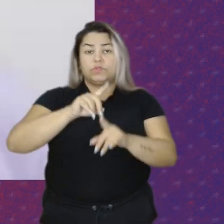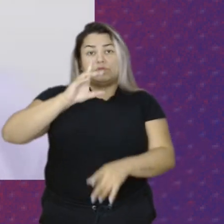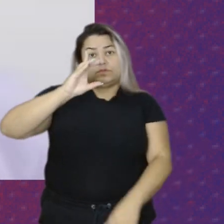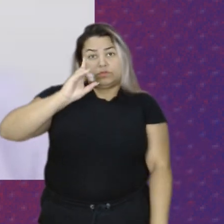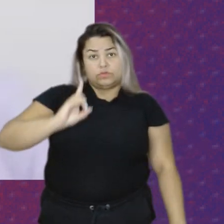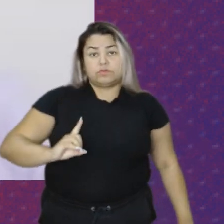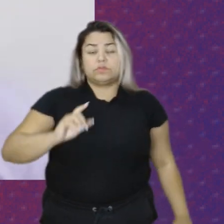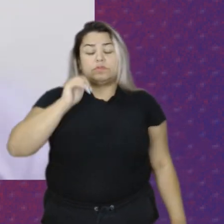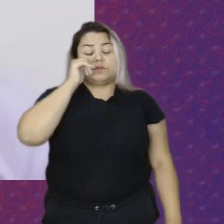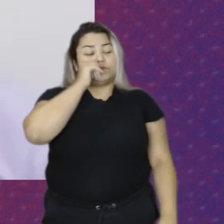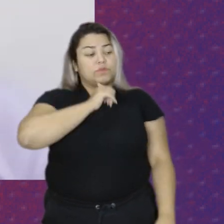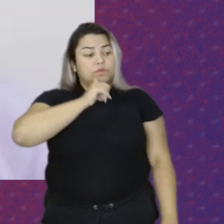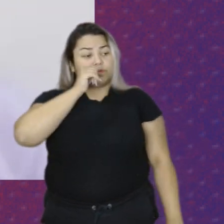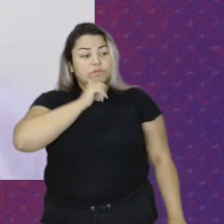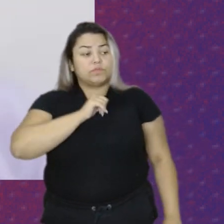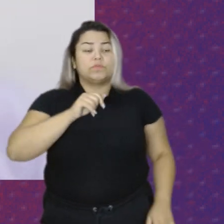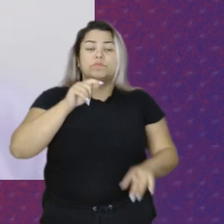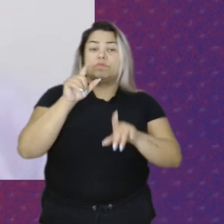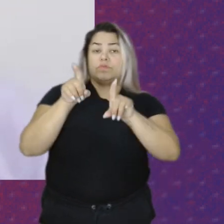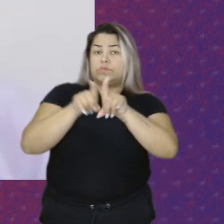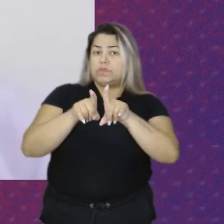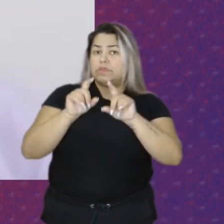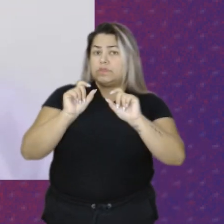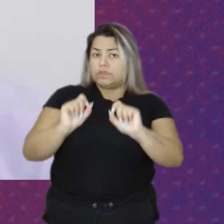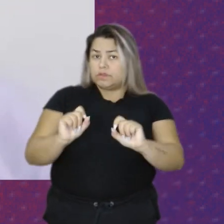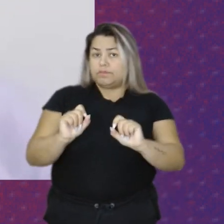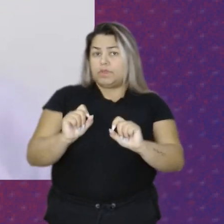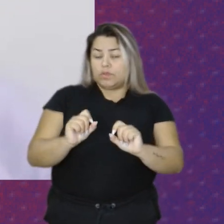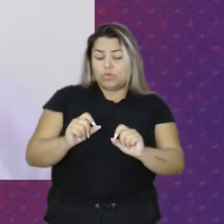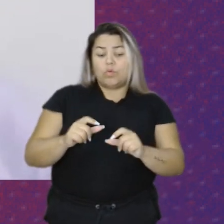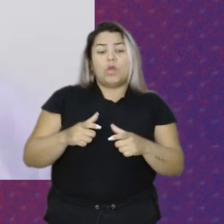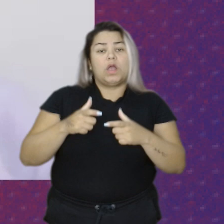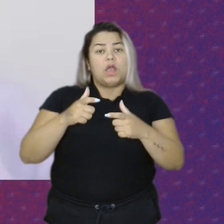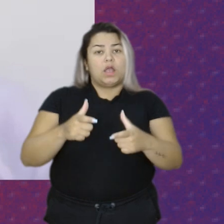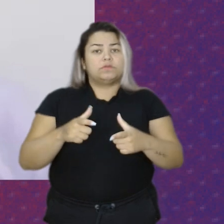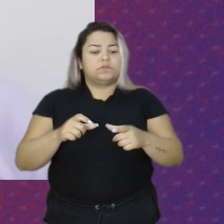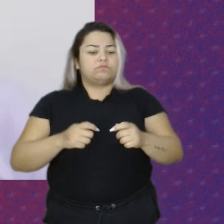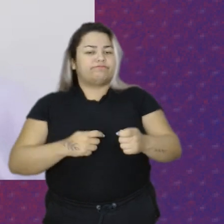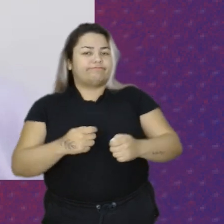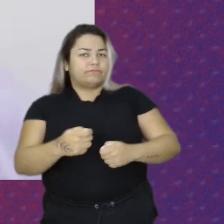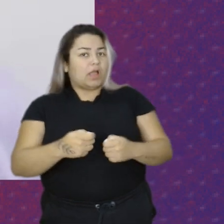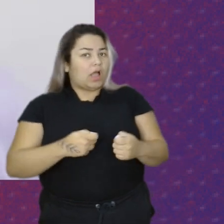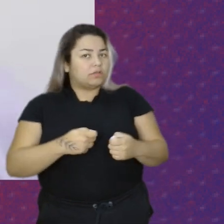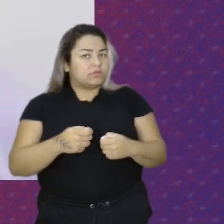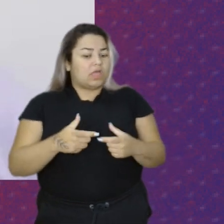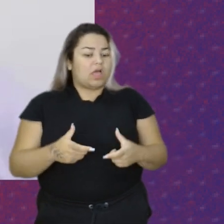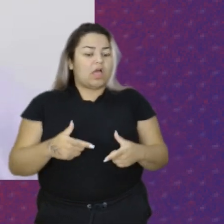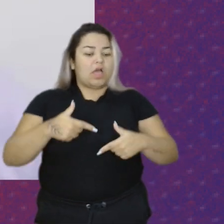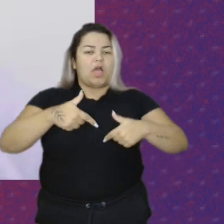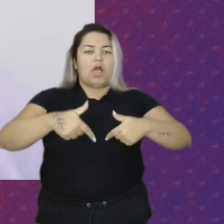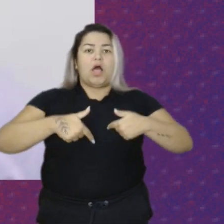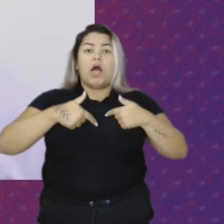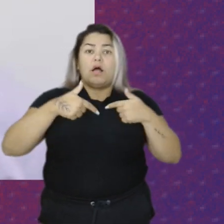das mulheres, o feminismo como esse espaço articulador da luta